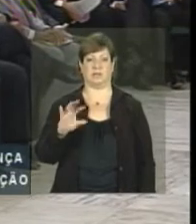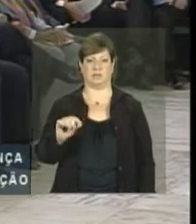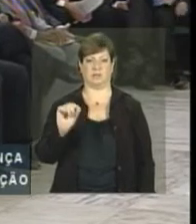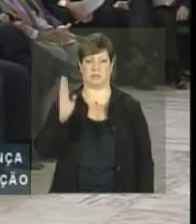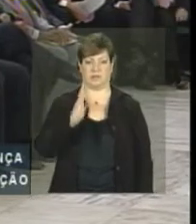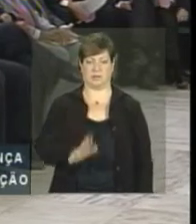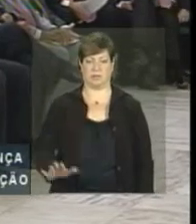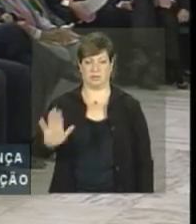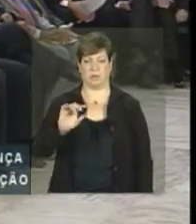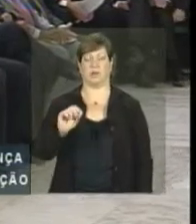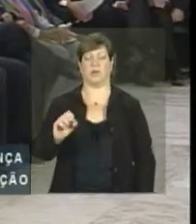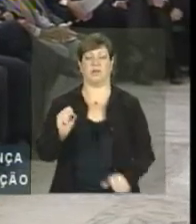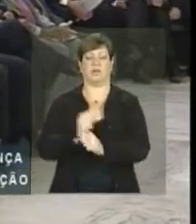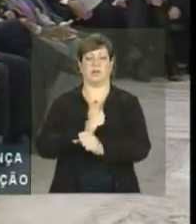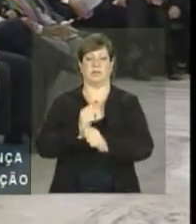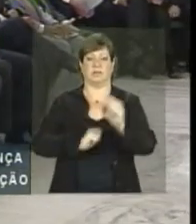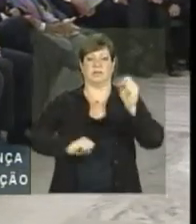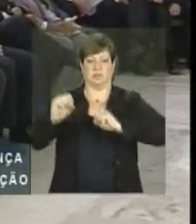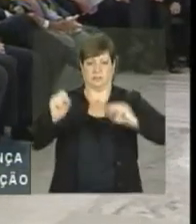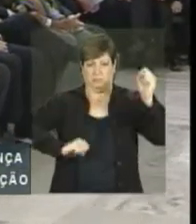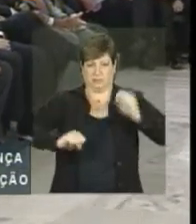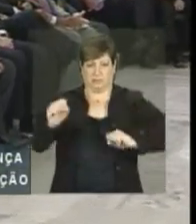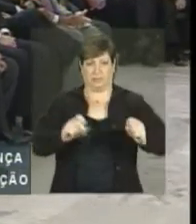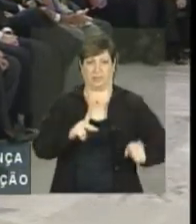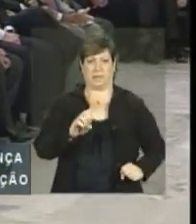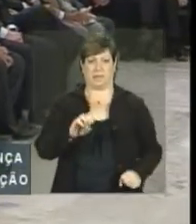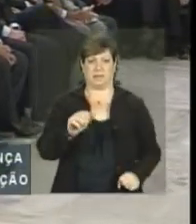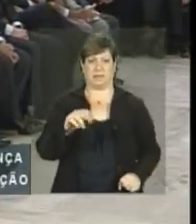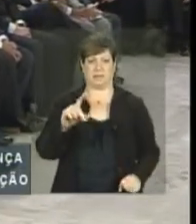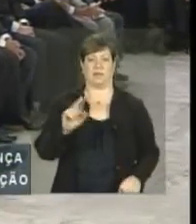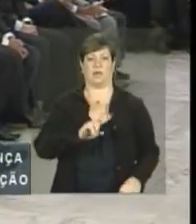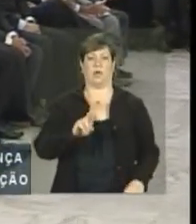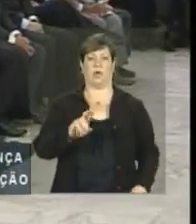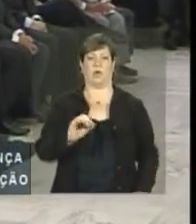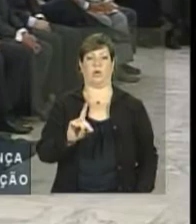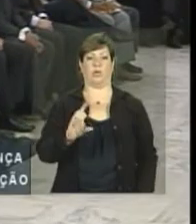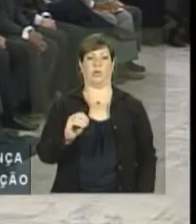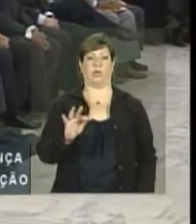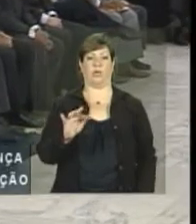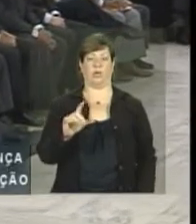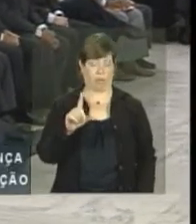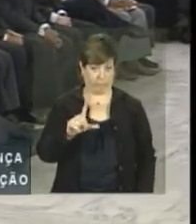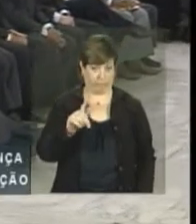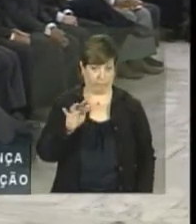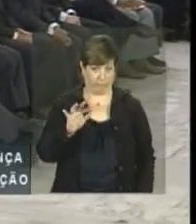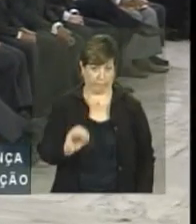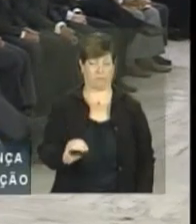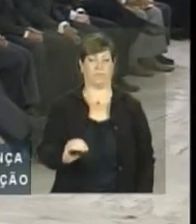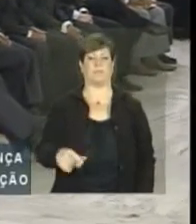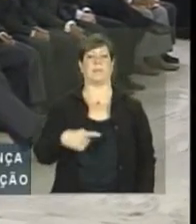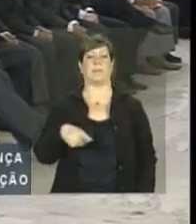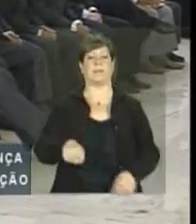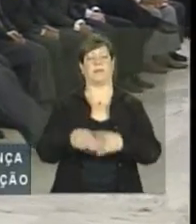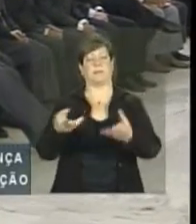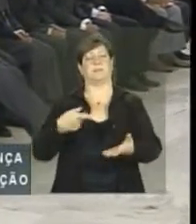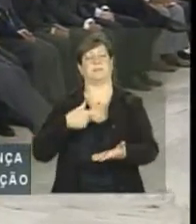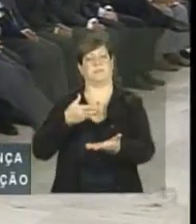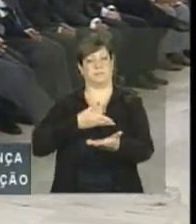da Construção Pesada e Infraestrutura, Sinicom, Rodolfo Torinho, a quem eu também chamo de meu